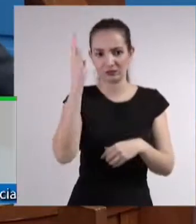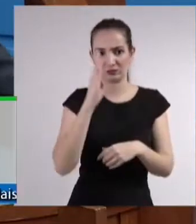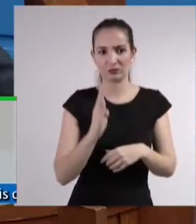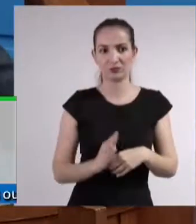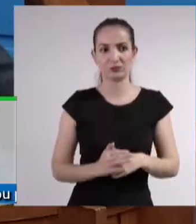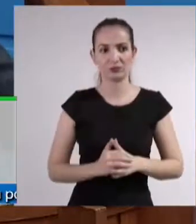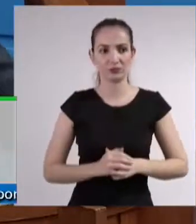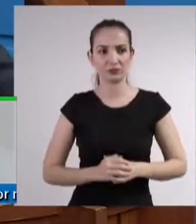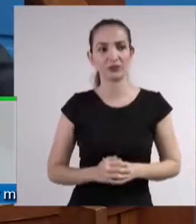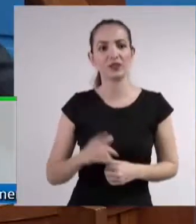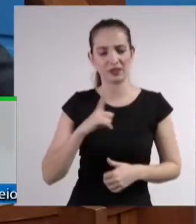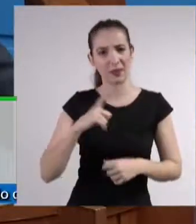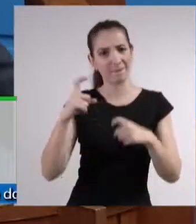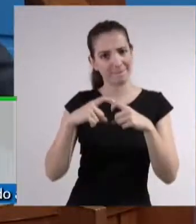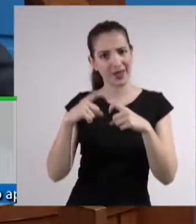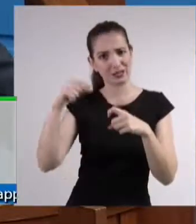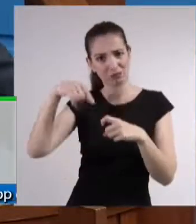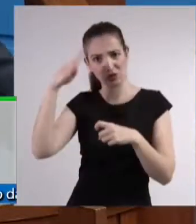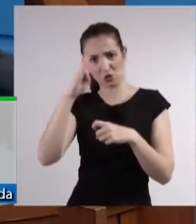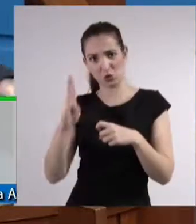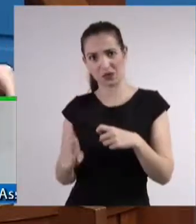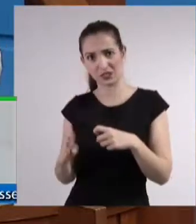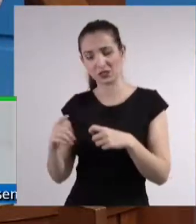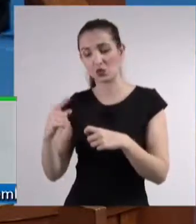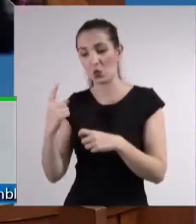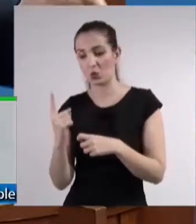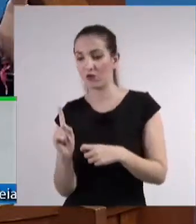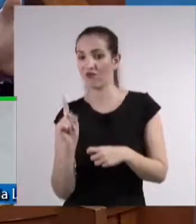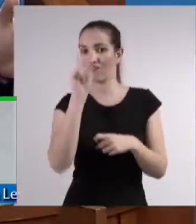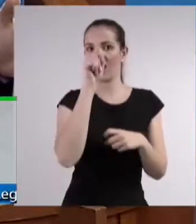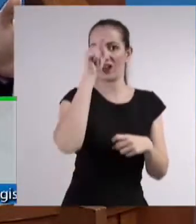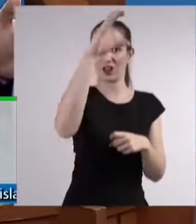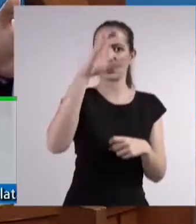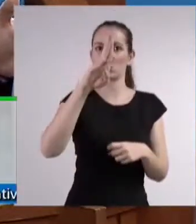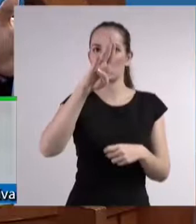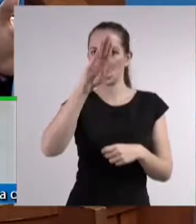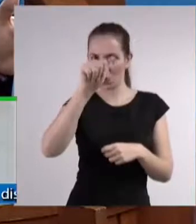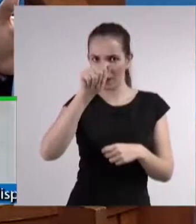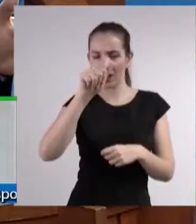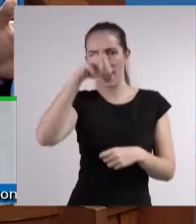fazer o seu aprendizado, com uma medicina de ponta.